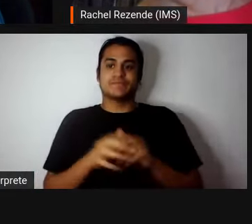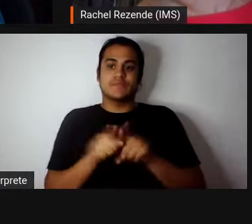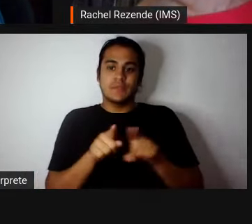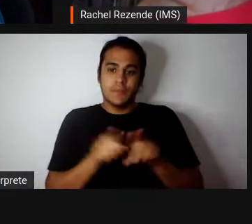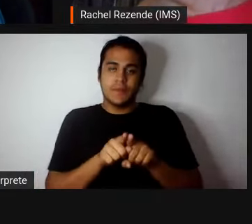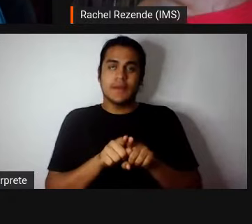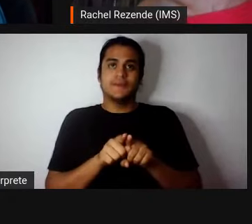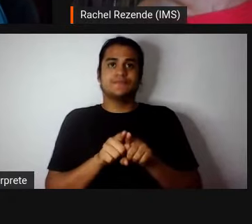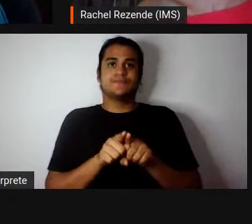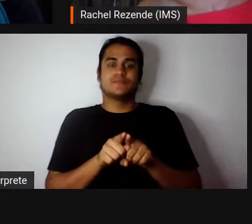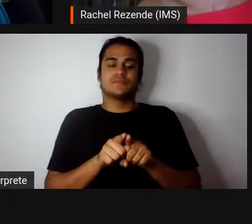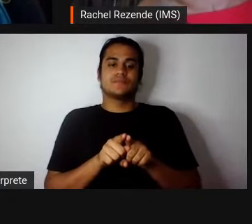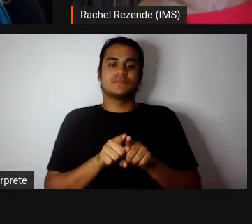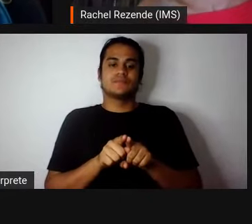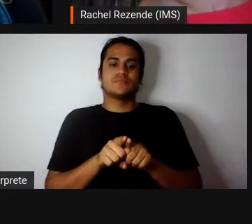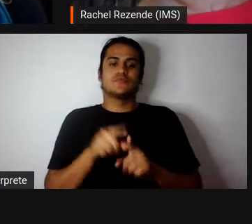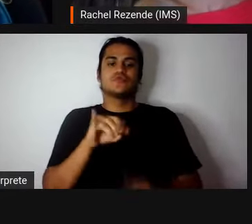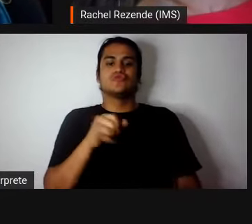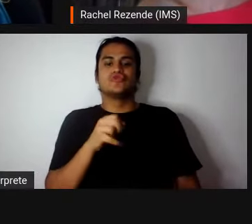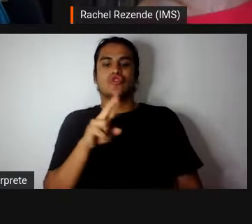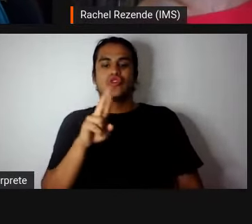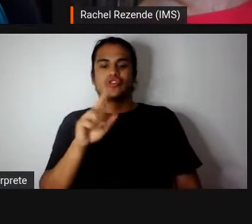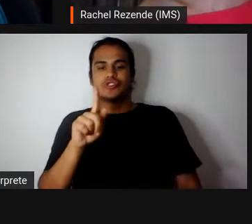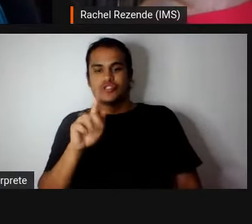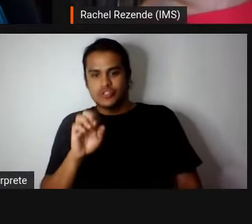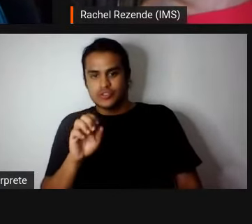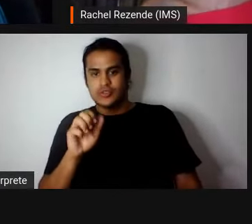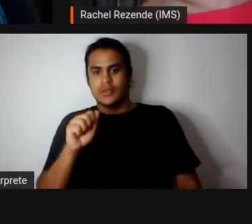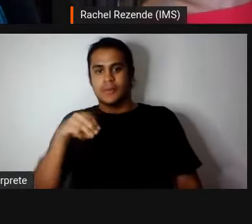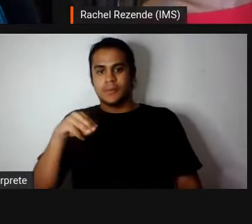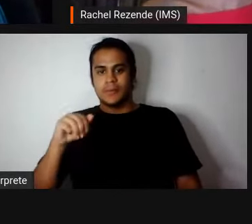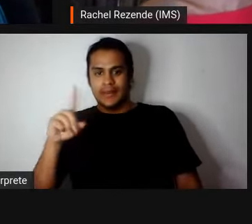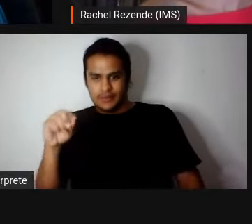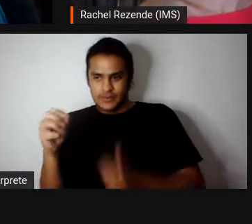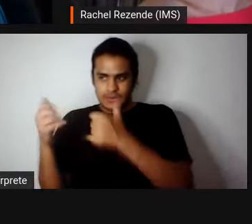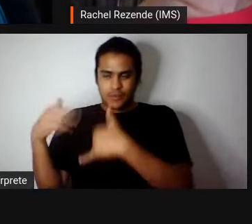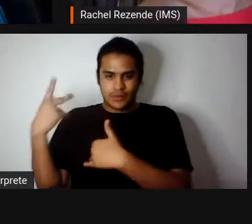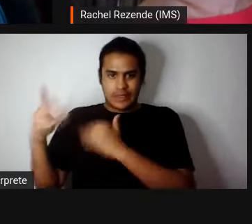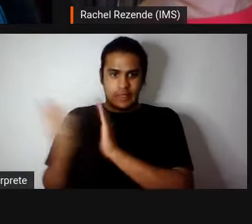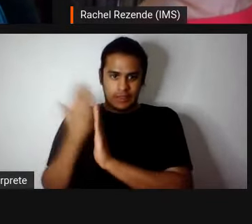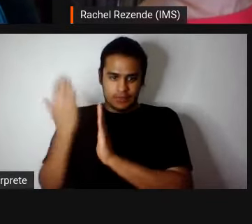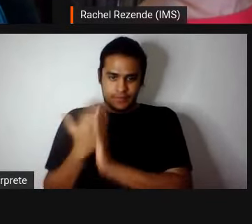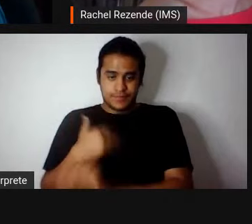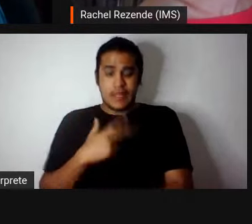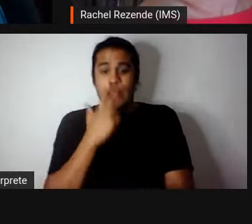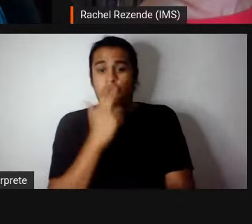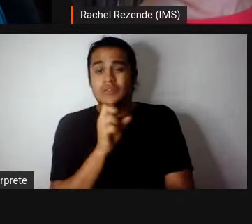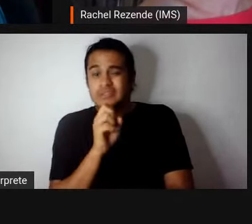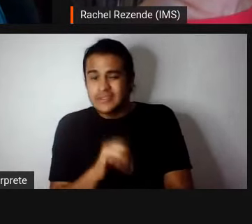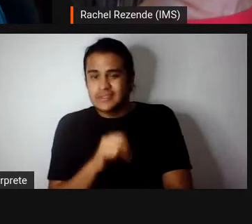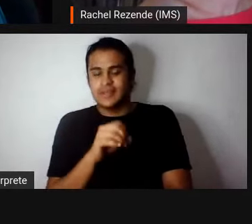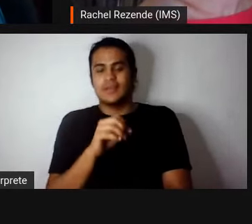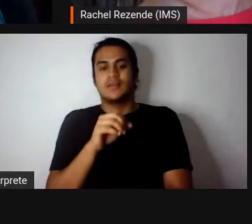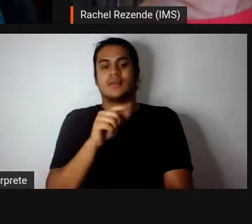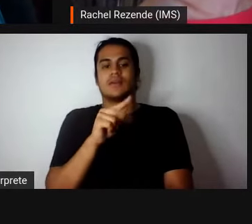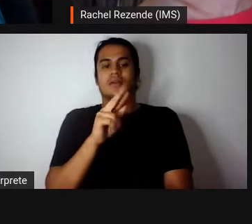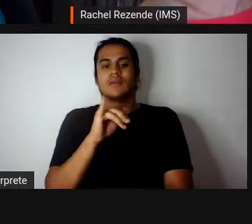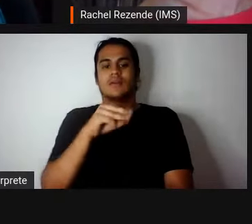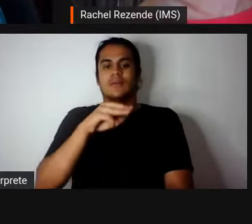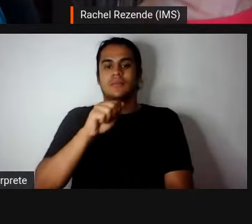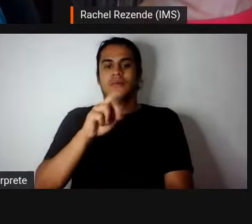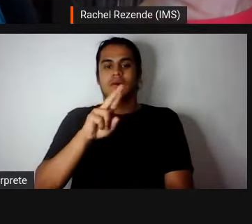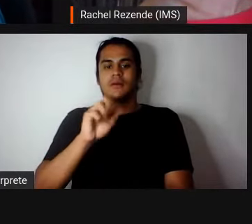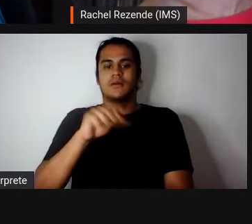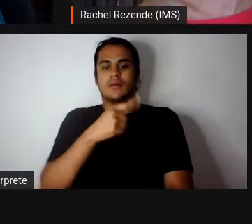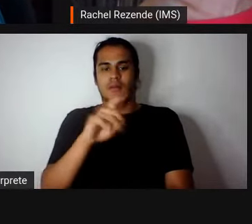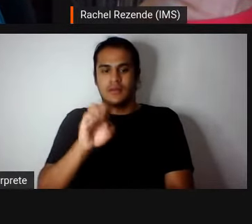do que o Jorge Amado falou do seu livro, né? Eu acho que se o Guimarães Rosa tivesse visto o livro, porque ele morreu um pouco antes de ver, ele teria falado a mesma